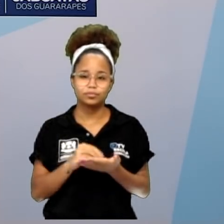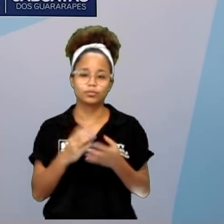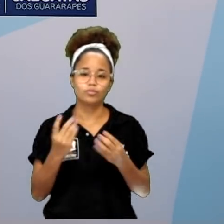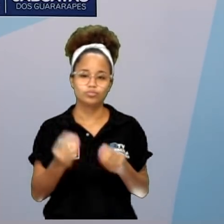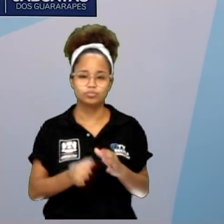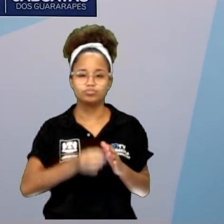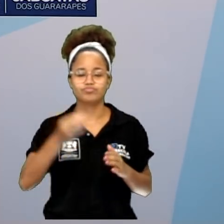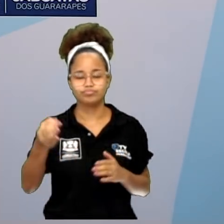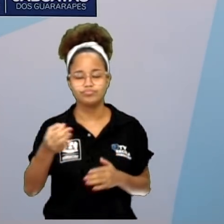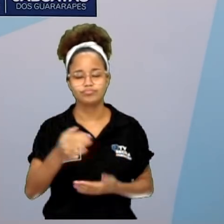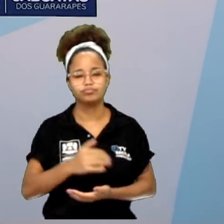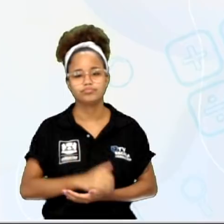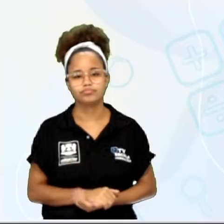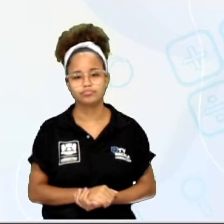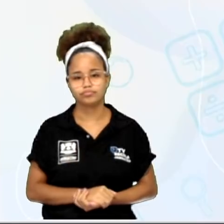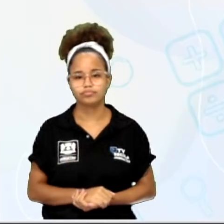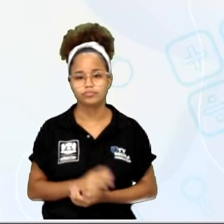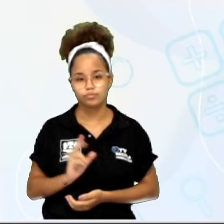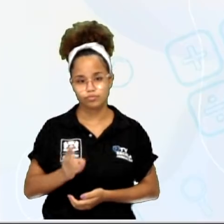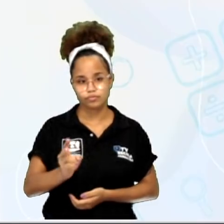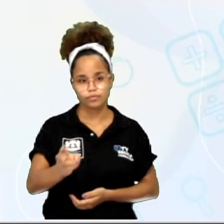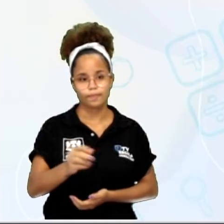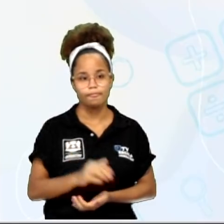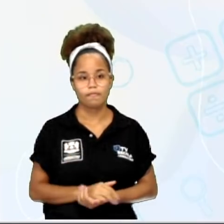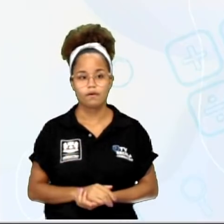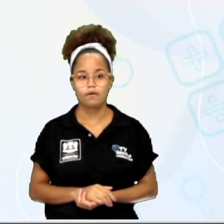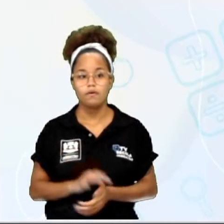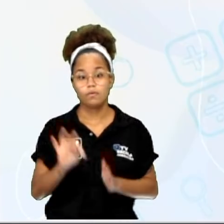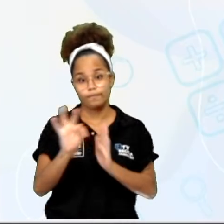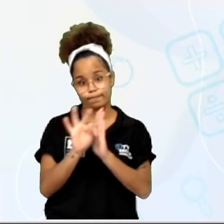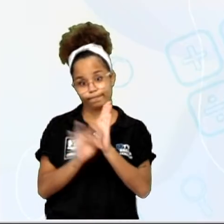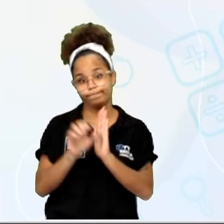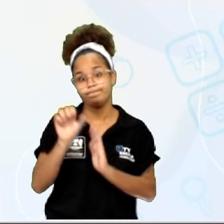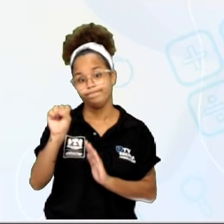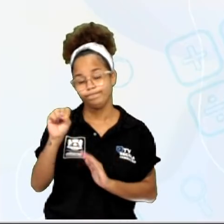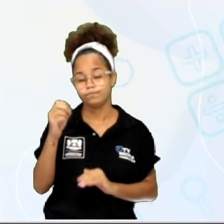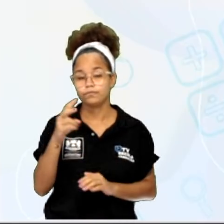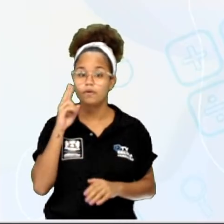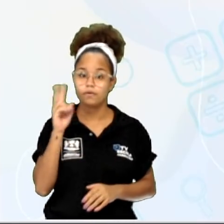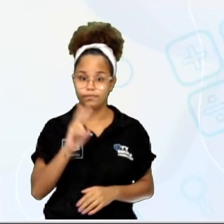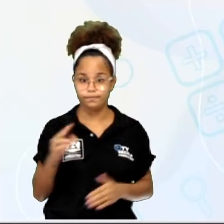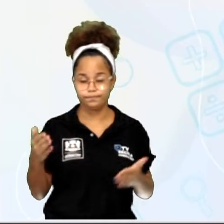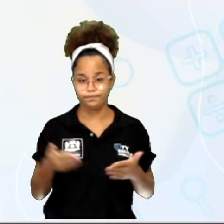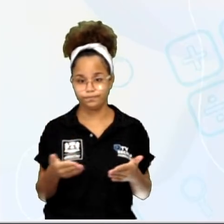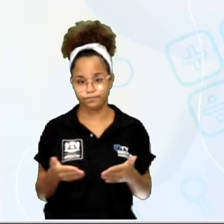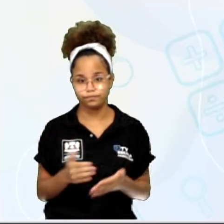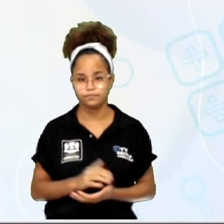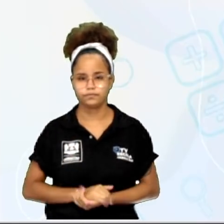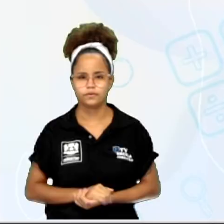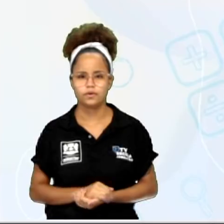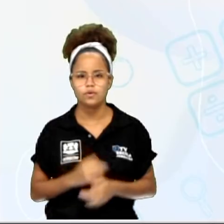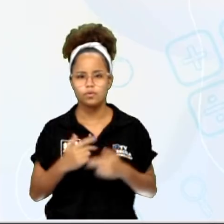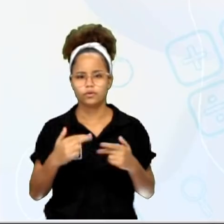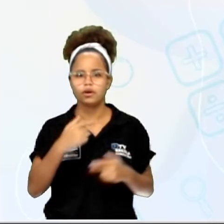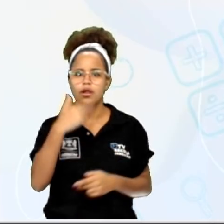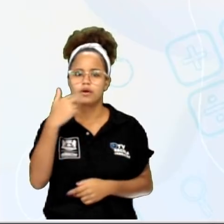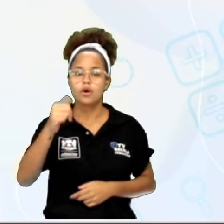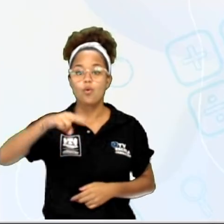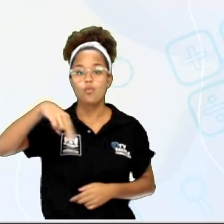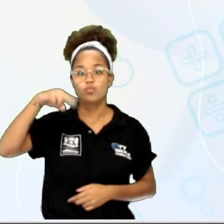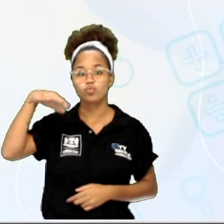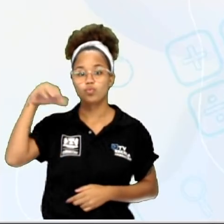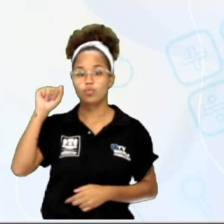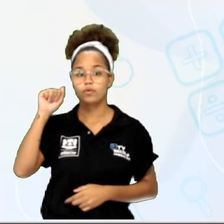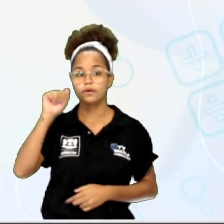Bom, vamos seguindo aí. No texto 8, né, que é esse que a gente acabou de ler, os elementos linguísticos nunca e lá